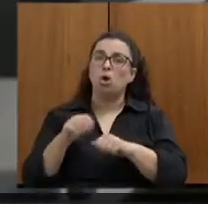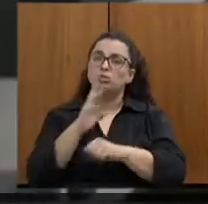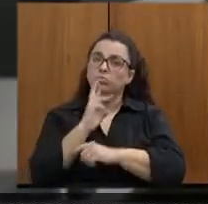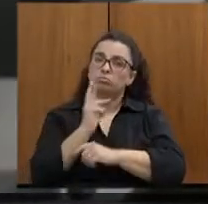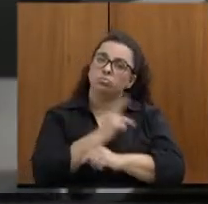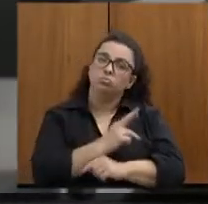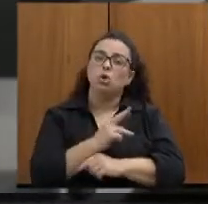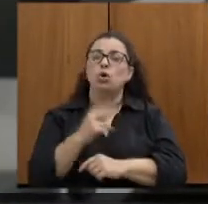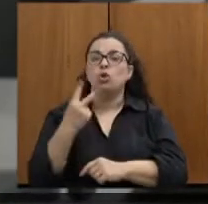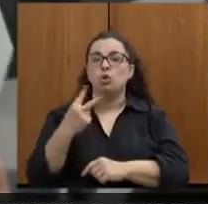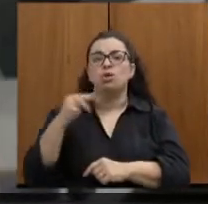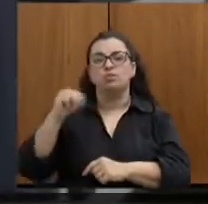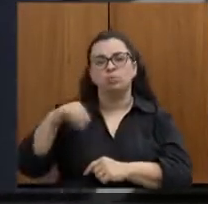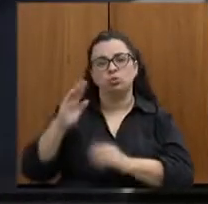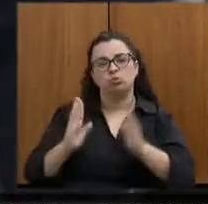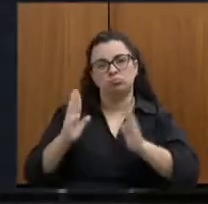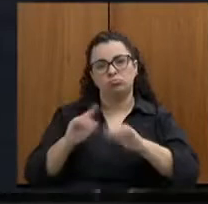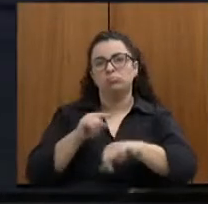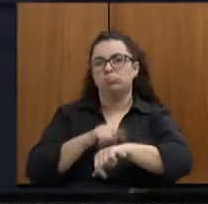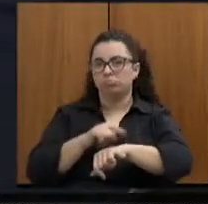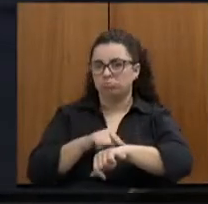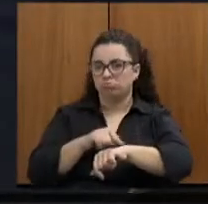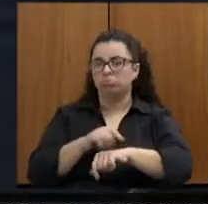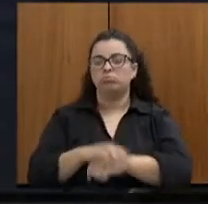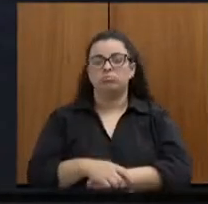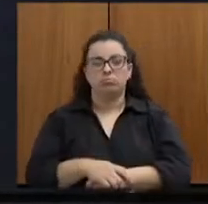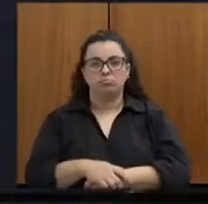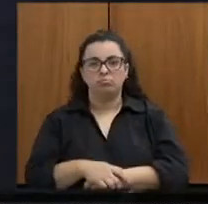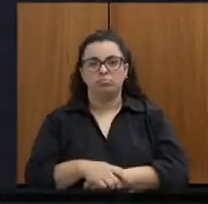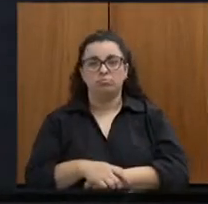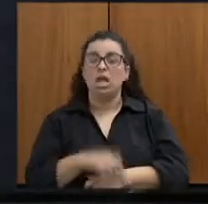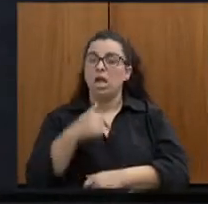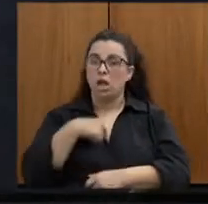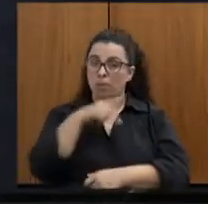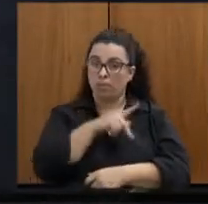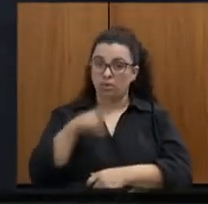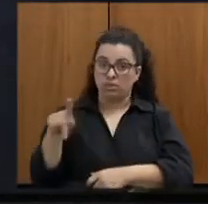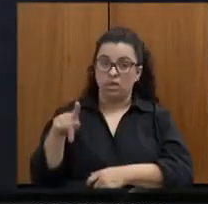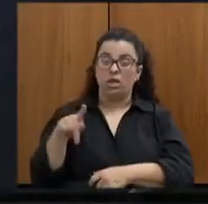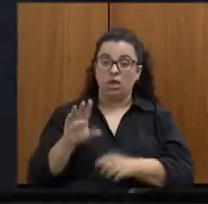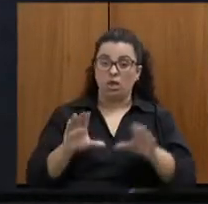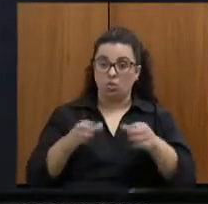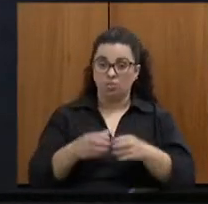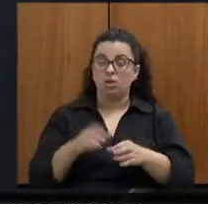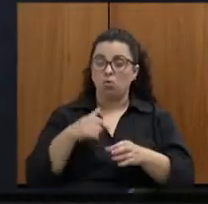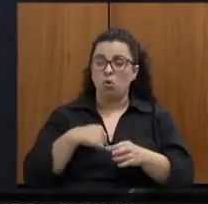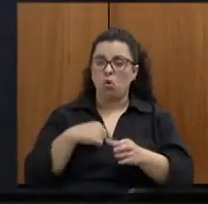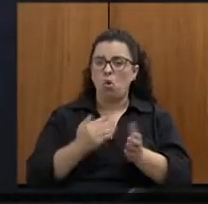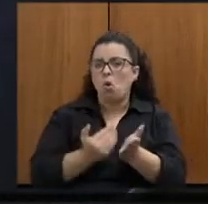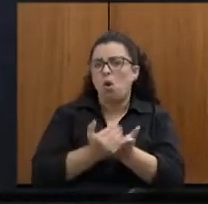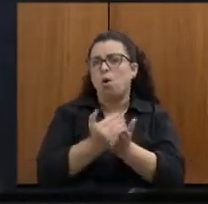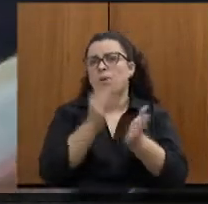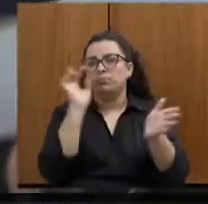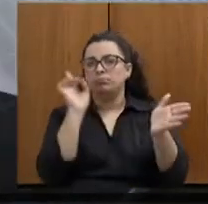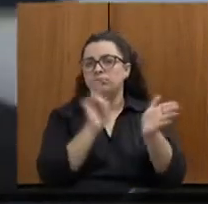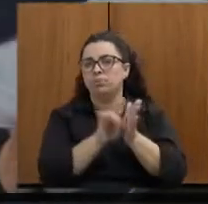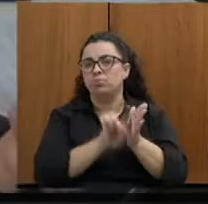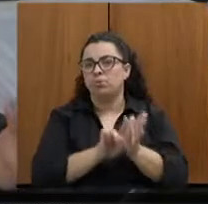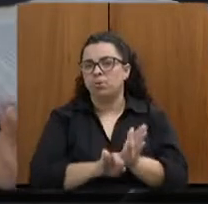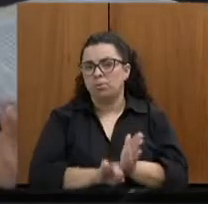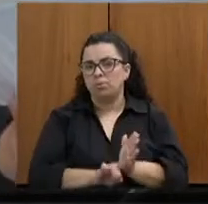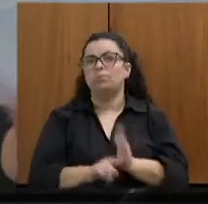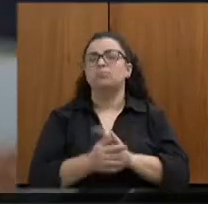de 2 minutos. Como presidenta da comissão, iniciarei aqui as questões. E eu